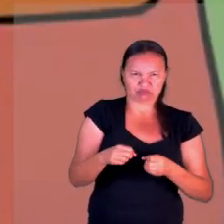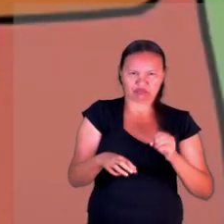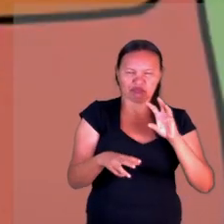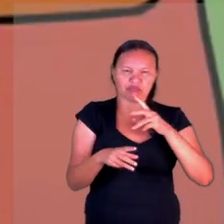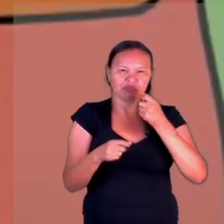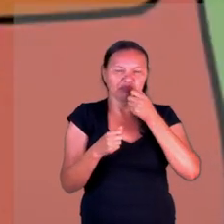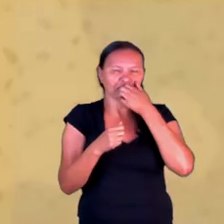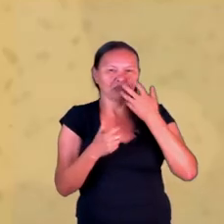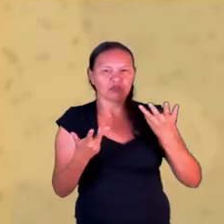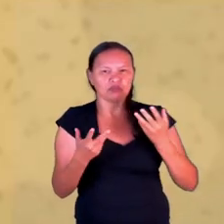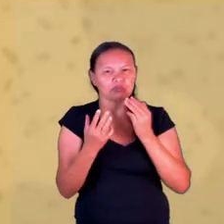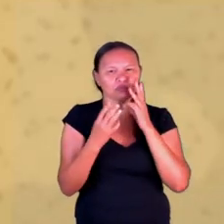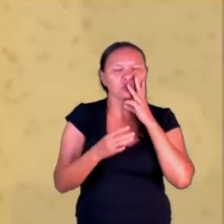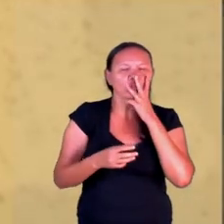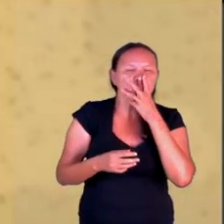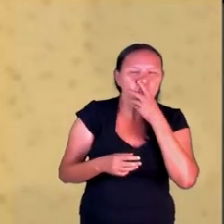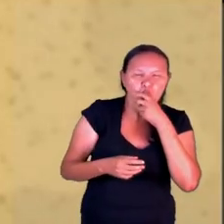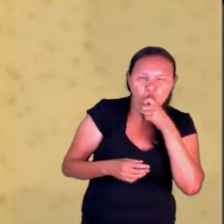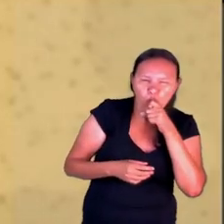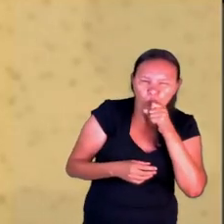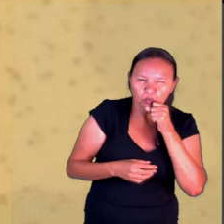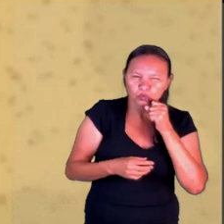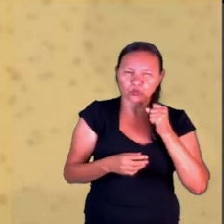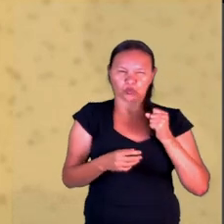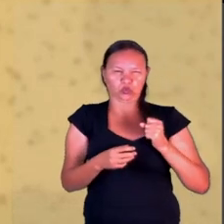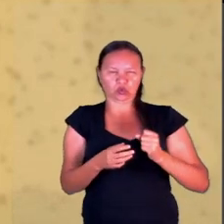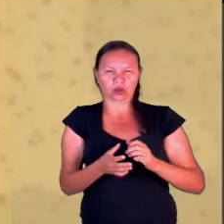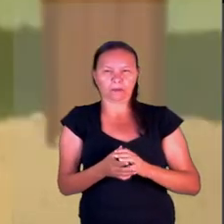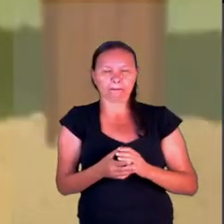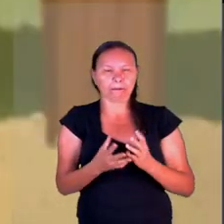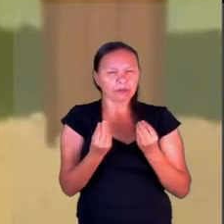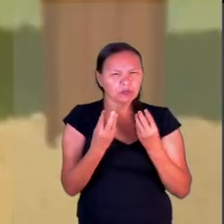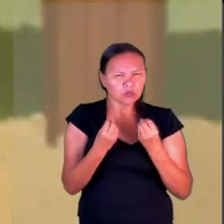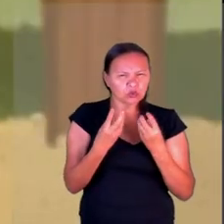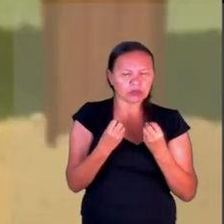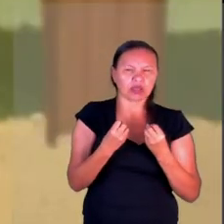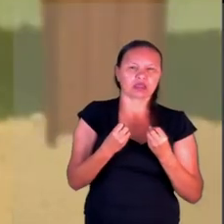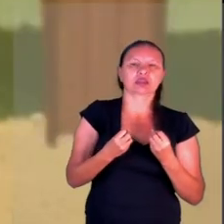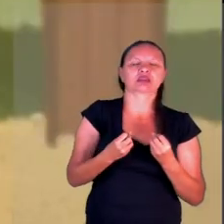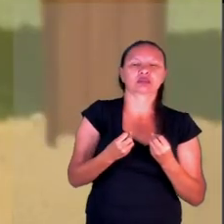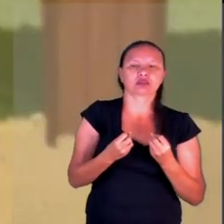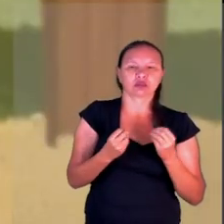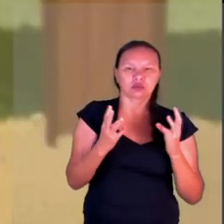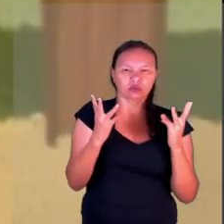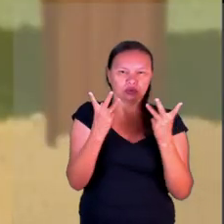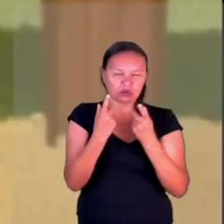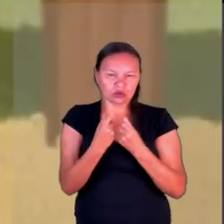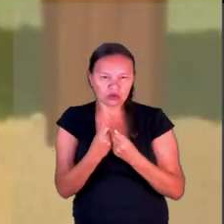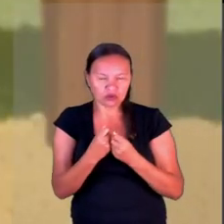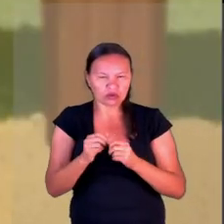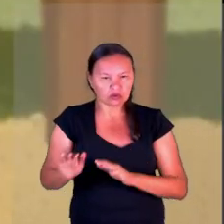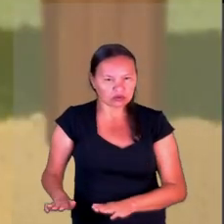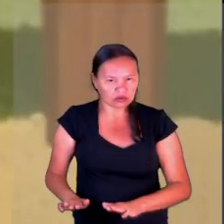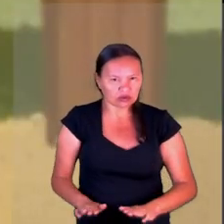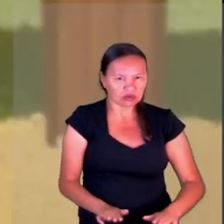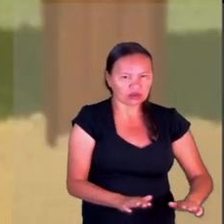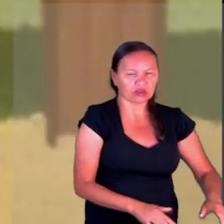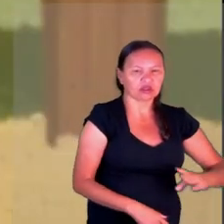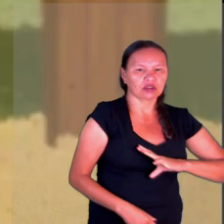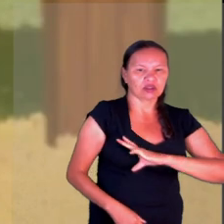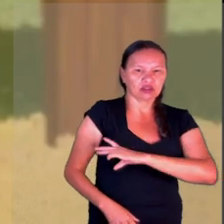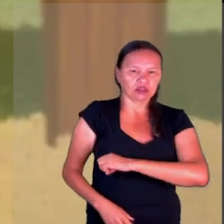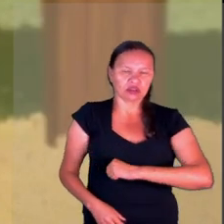gostoso hum pirarucu e muito mais tudo isso que as Crianças gostam e a